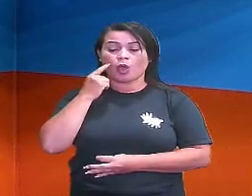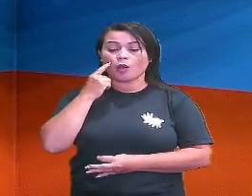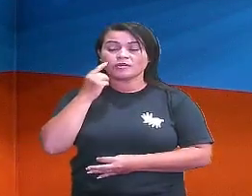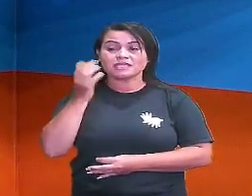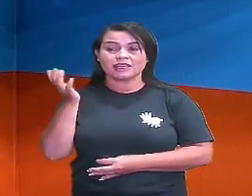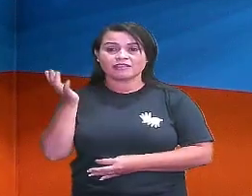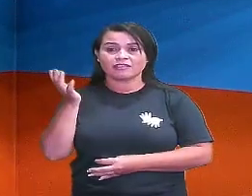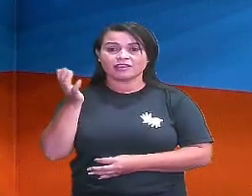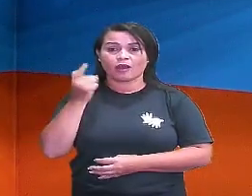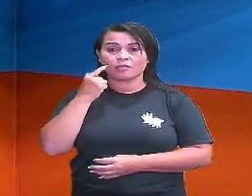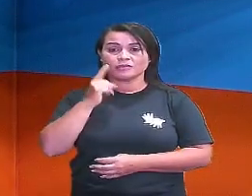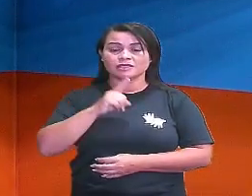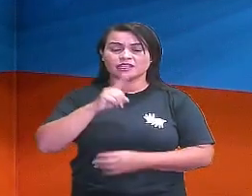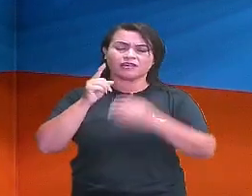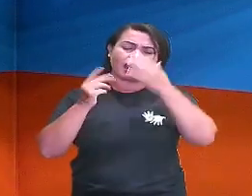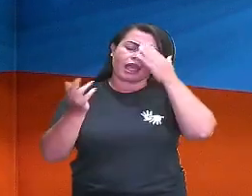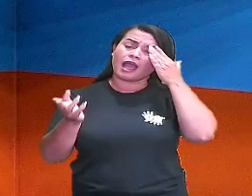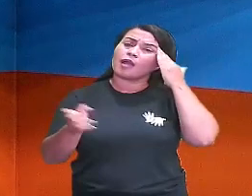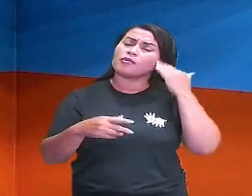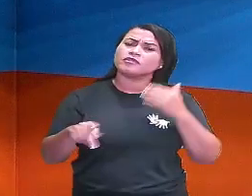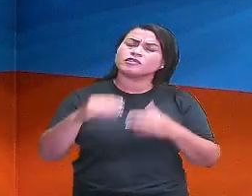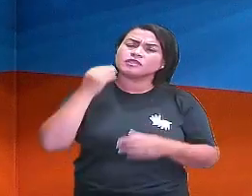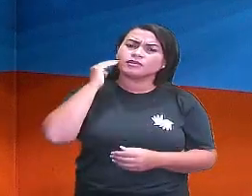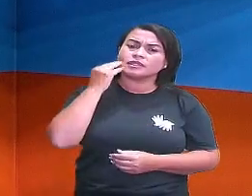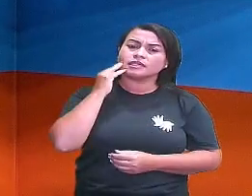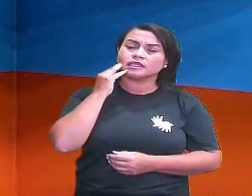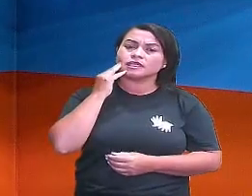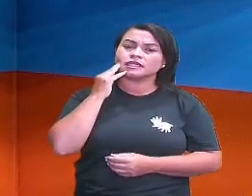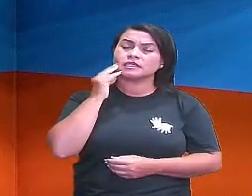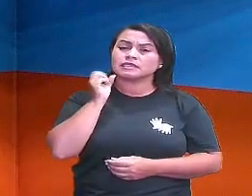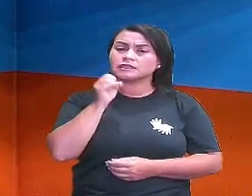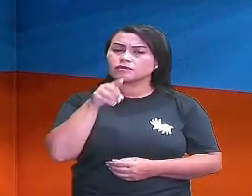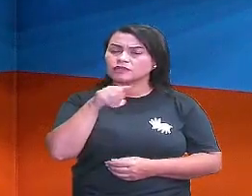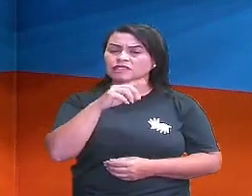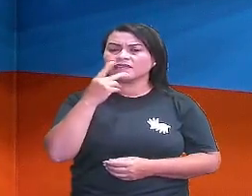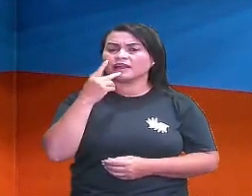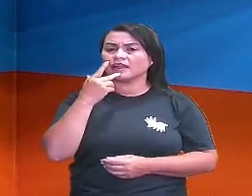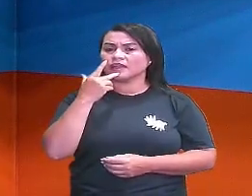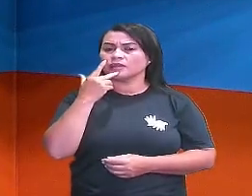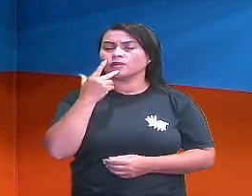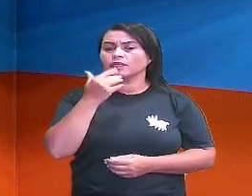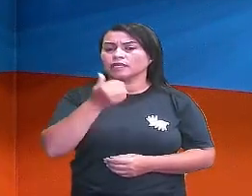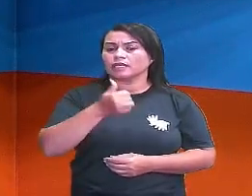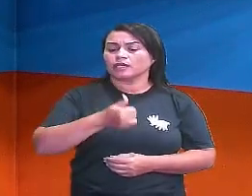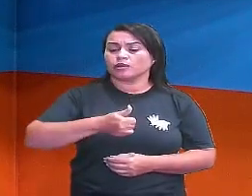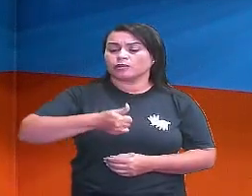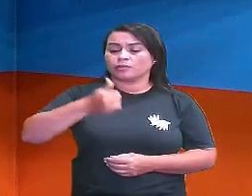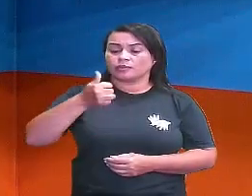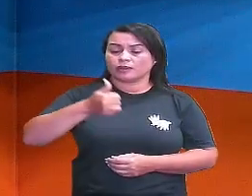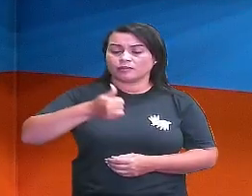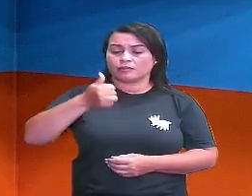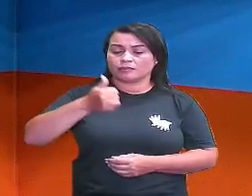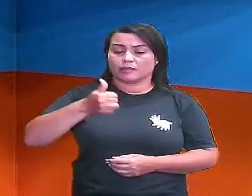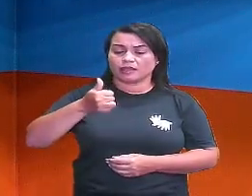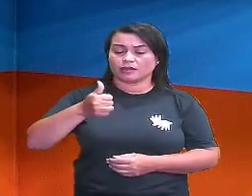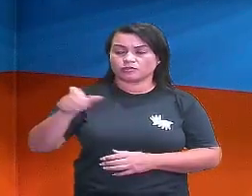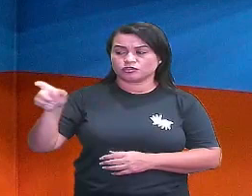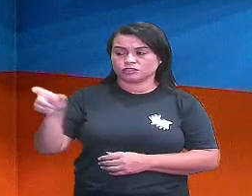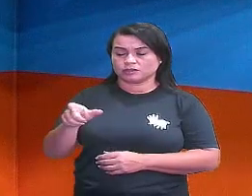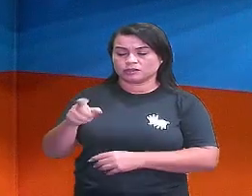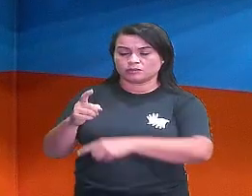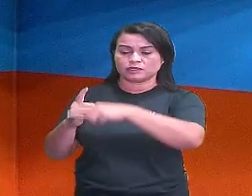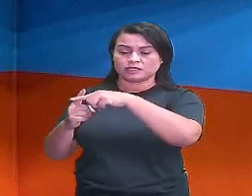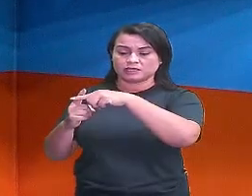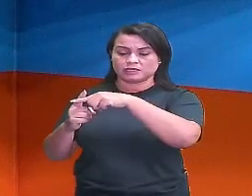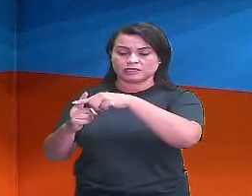ó. Ah, professora, então agora eu entendi. Se a senhora está dizendo que no primeiro quadrante X é positivo